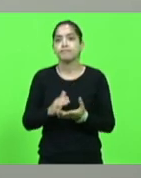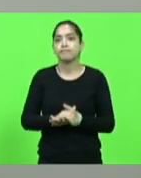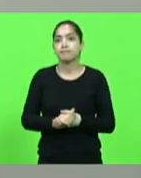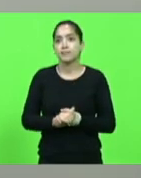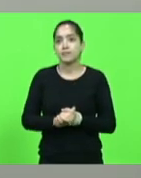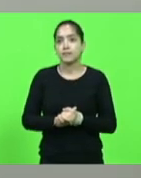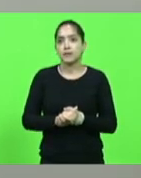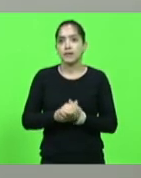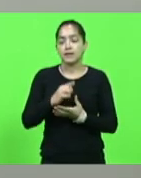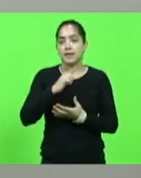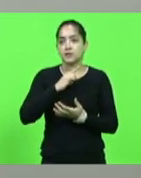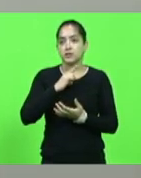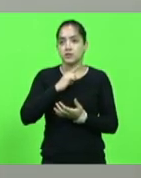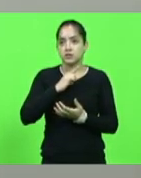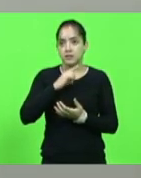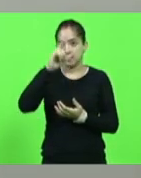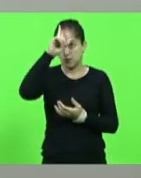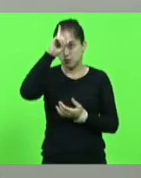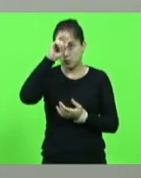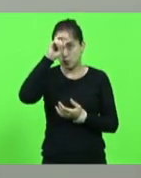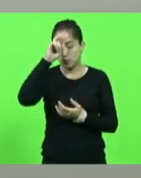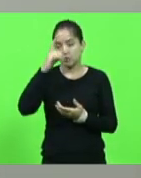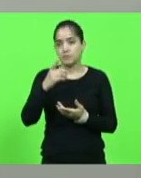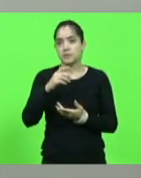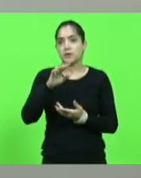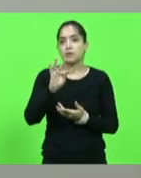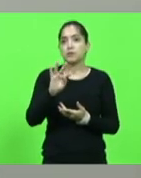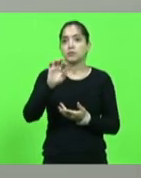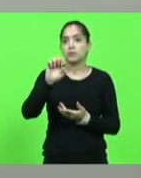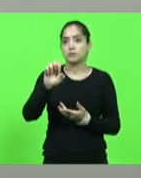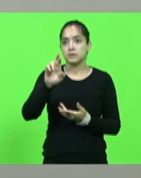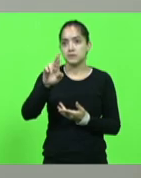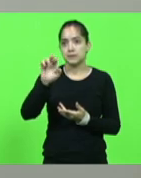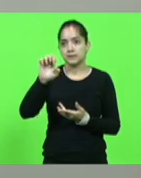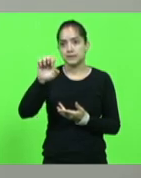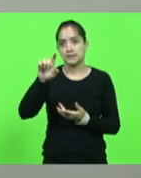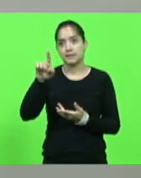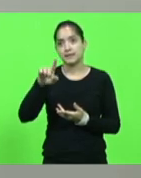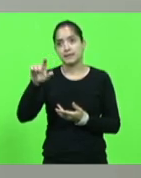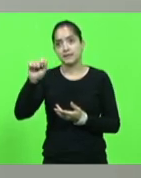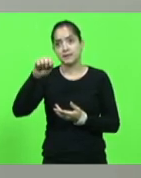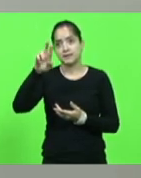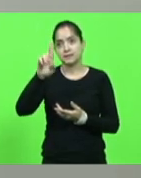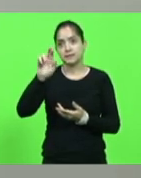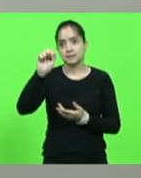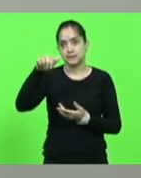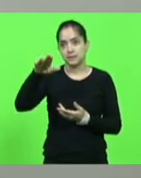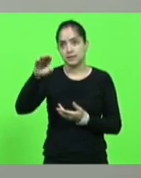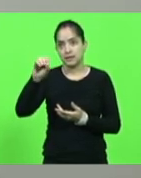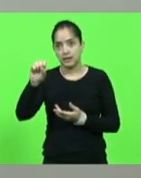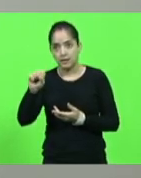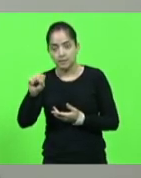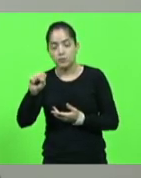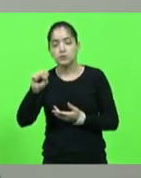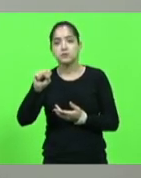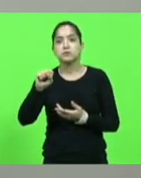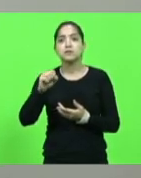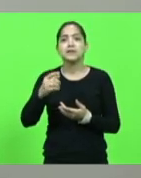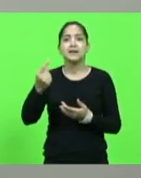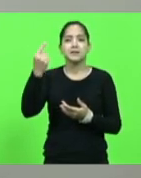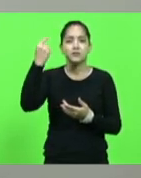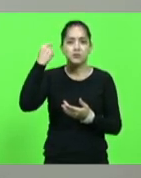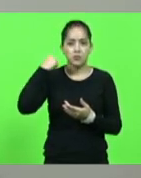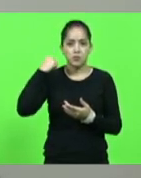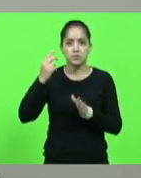aqui o Hospital Tereza Ramos. Desde quando assumi como deputado,